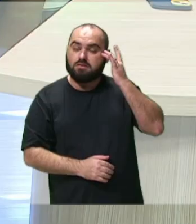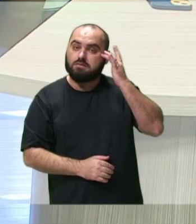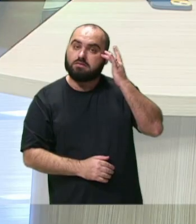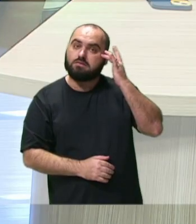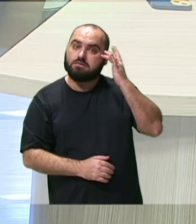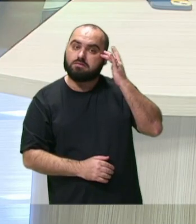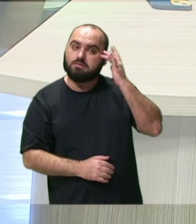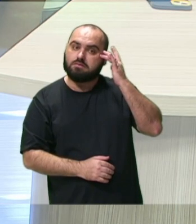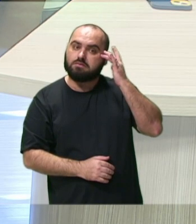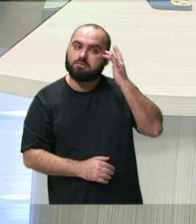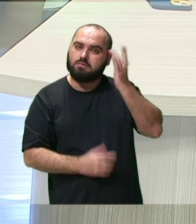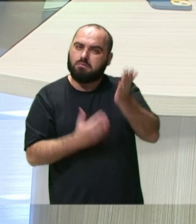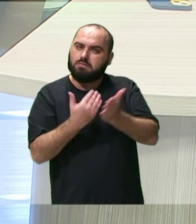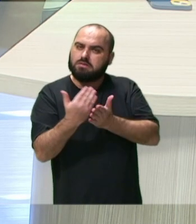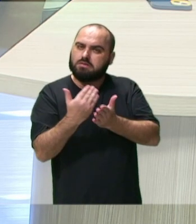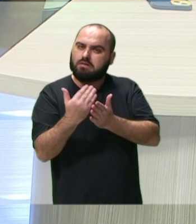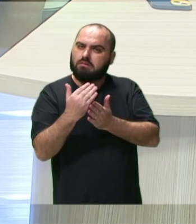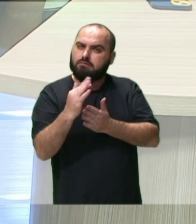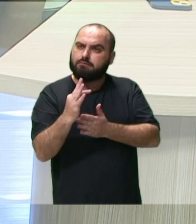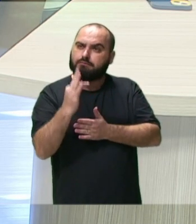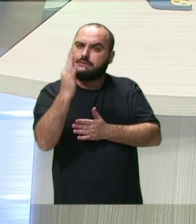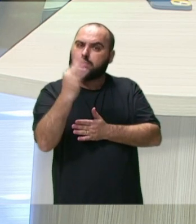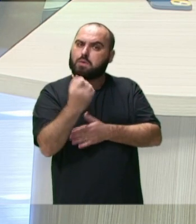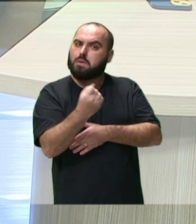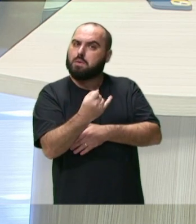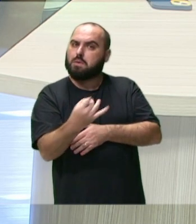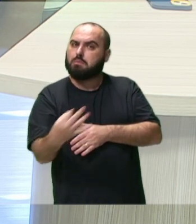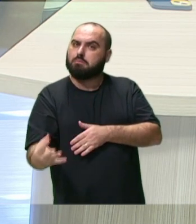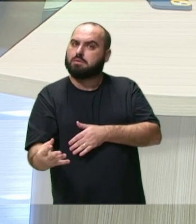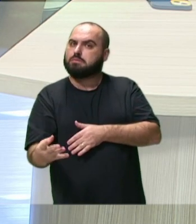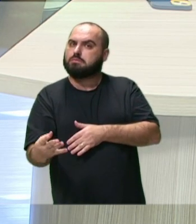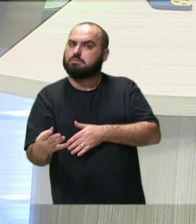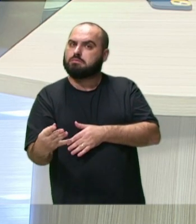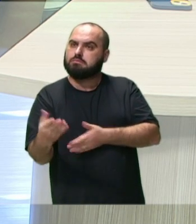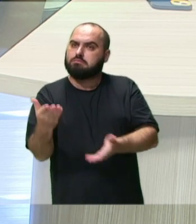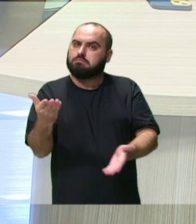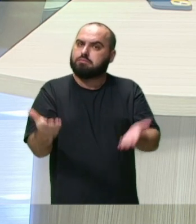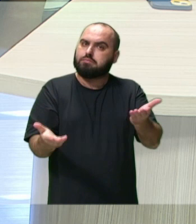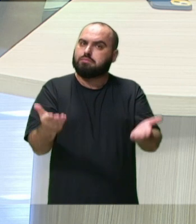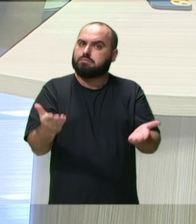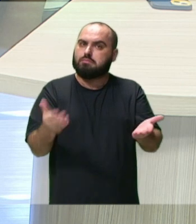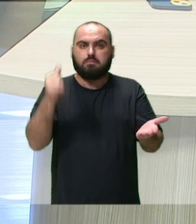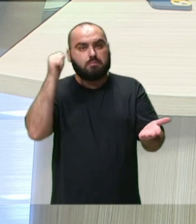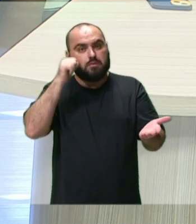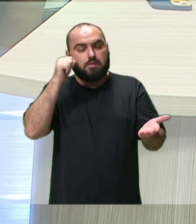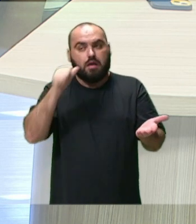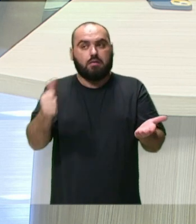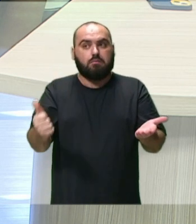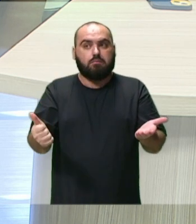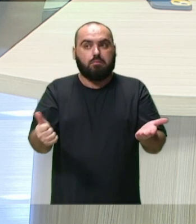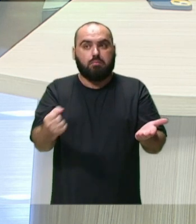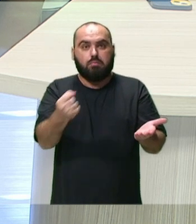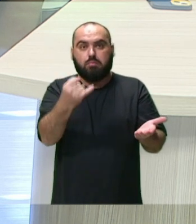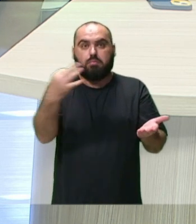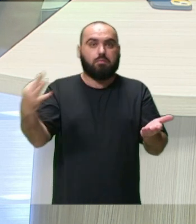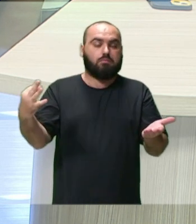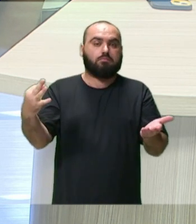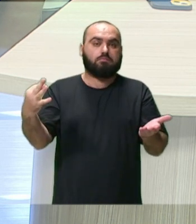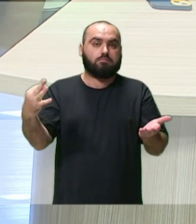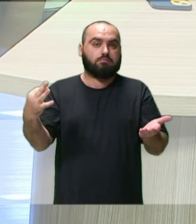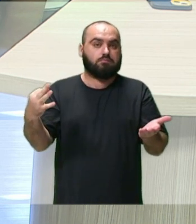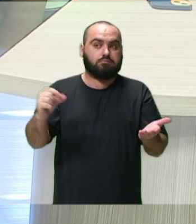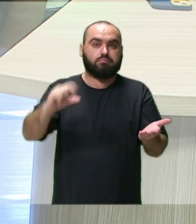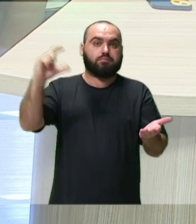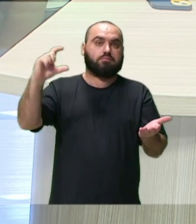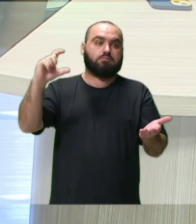uma sementinha para daqui a pouco esse número, se não estar paritário, as mulheres talvez até em maior número que os homens? Essa é uma